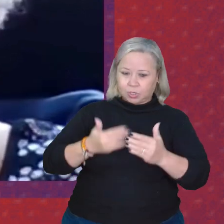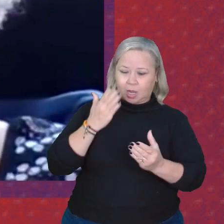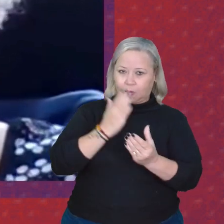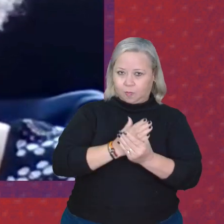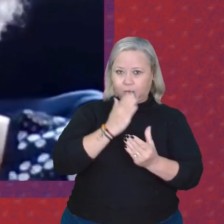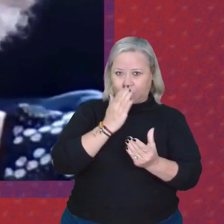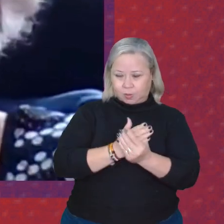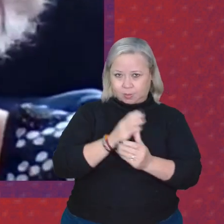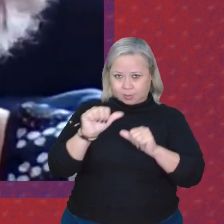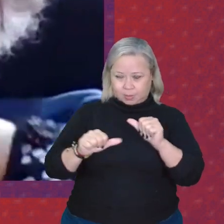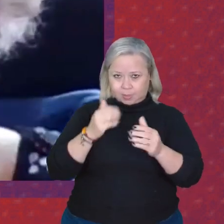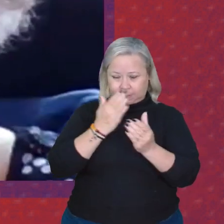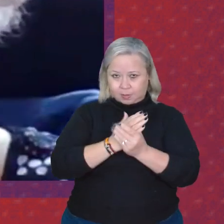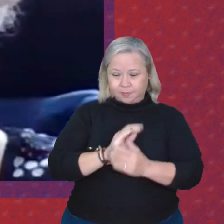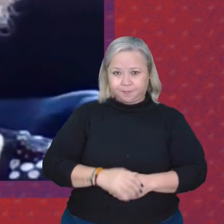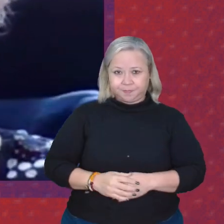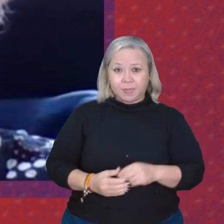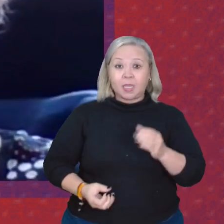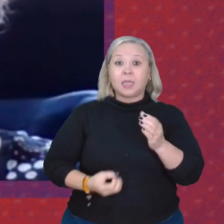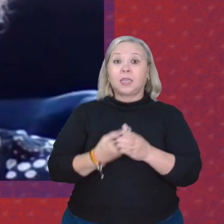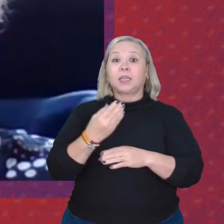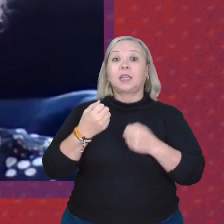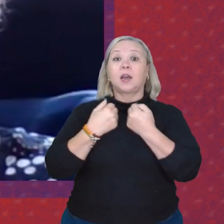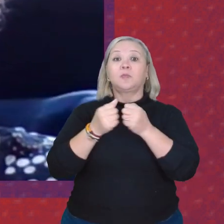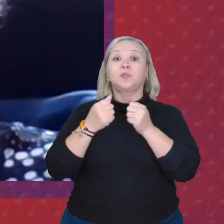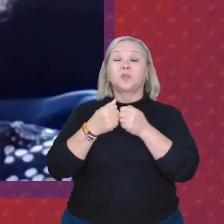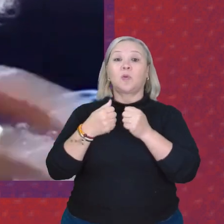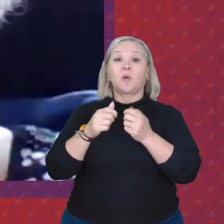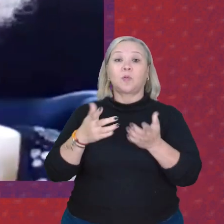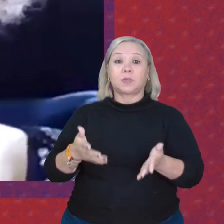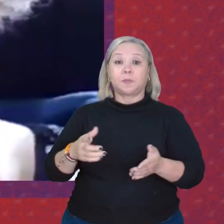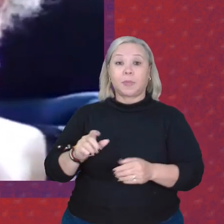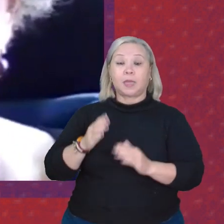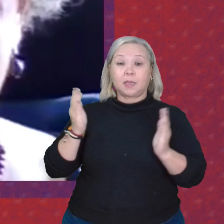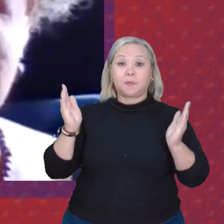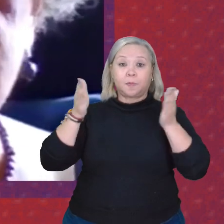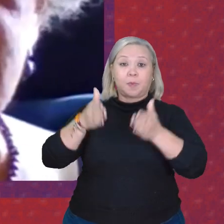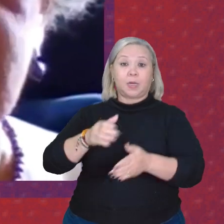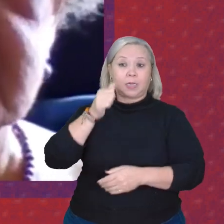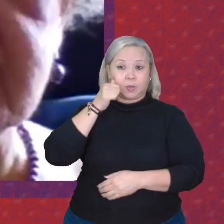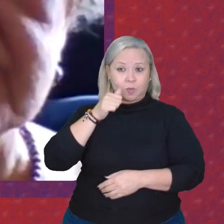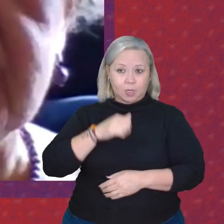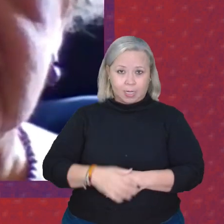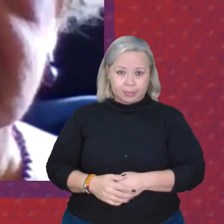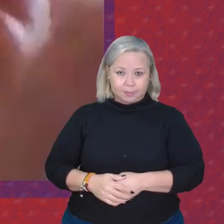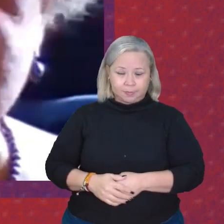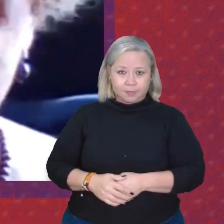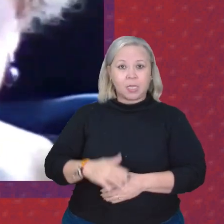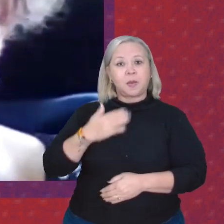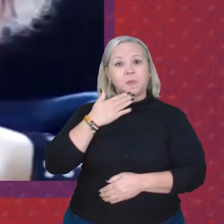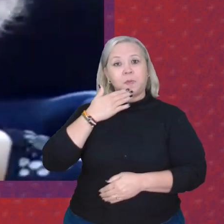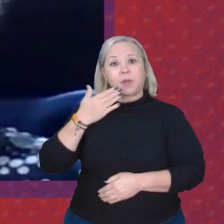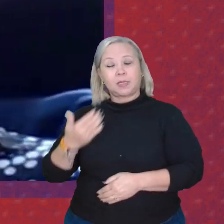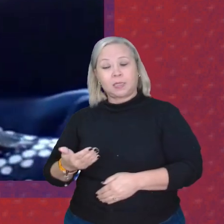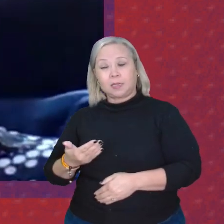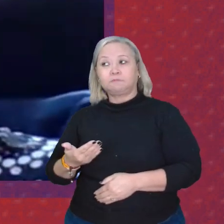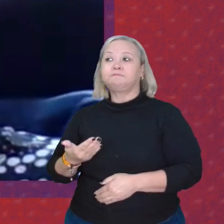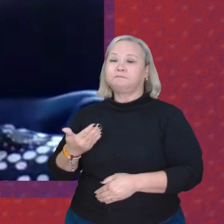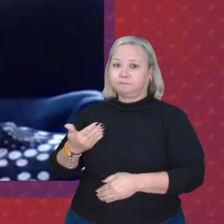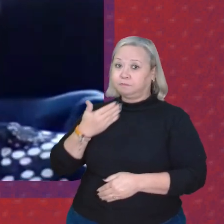Nós criamos os ônibus lilazes, atendendo uma reivindicação da Marcha das Margaridas de